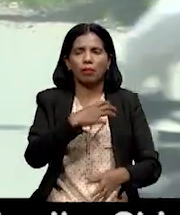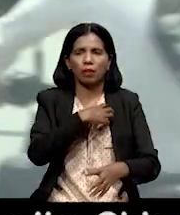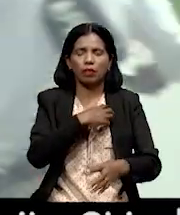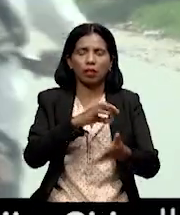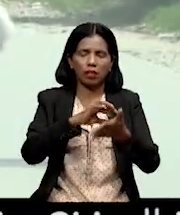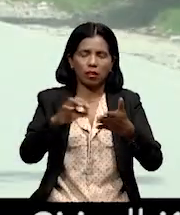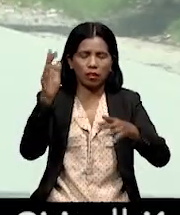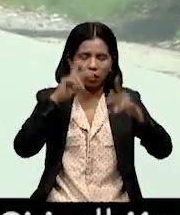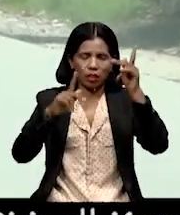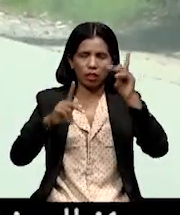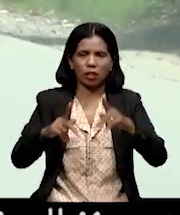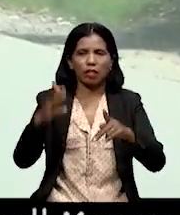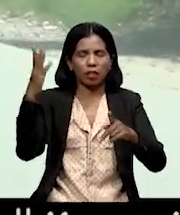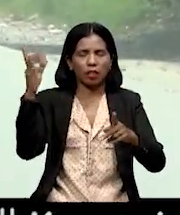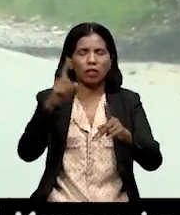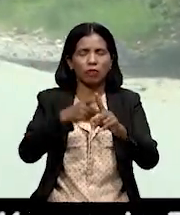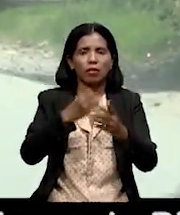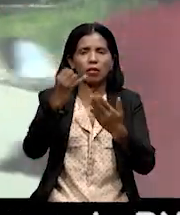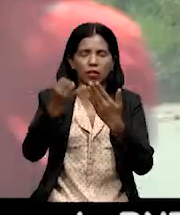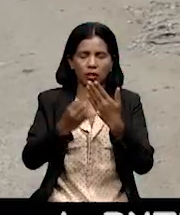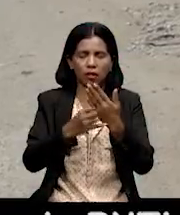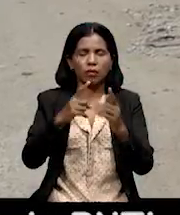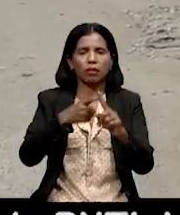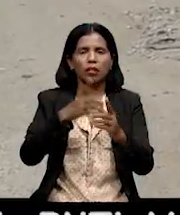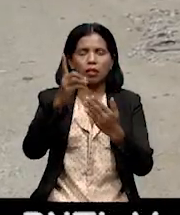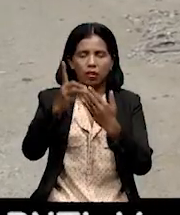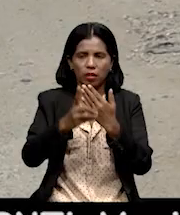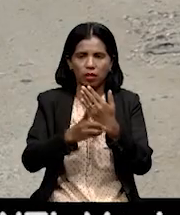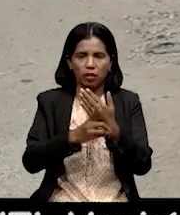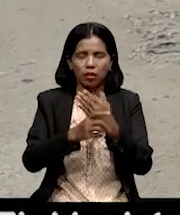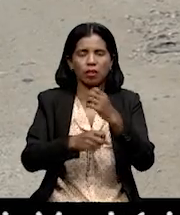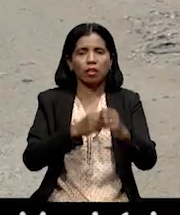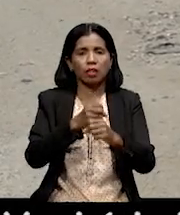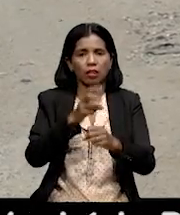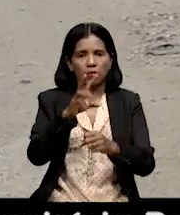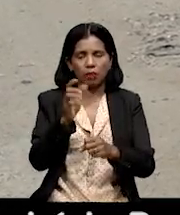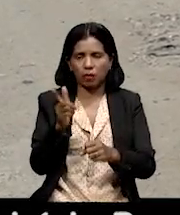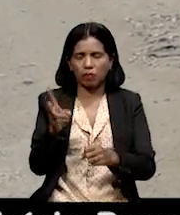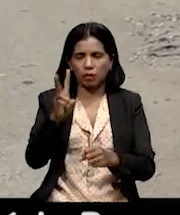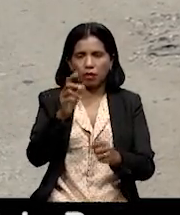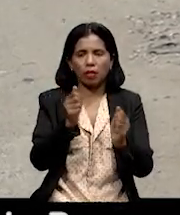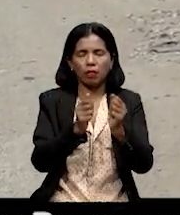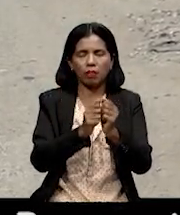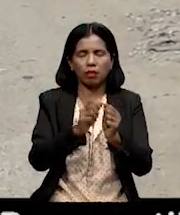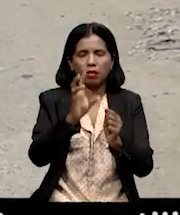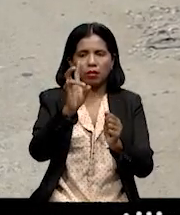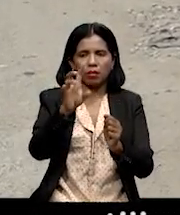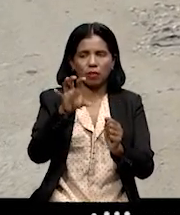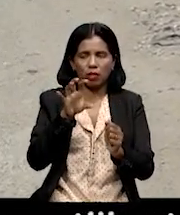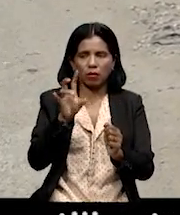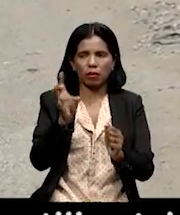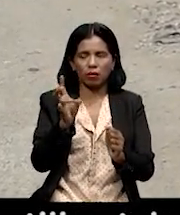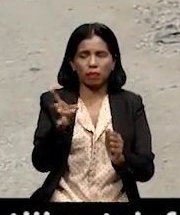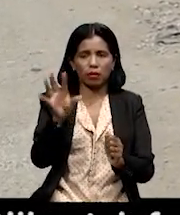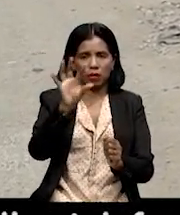tráfego nebe acontece durante fulano de janeiro to fulano de dezembro tinen ringrua ronu sing ida hamutu kato situ situ nuru esensia.